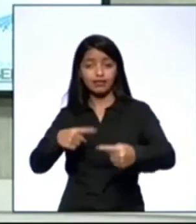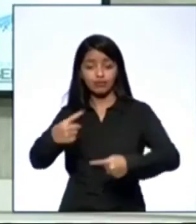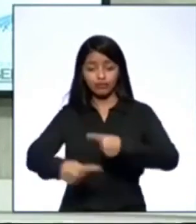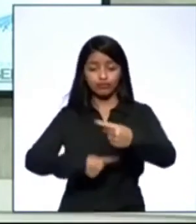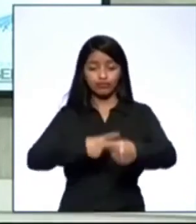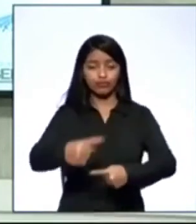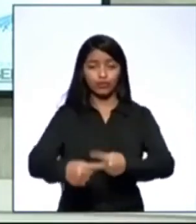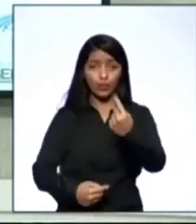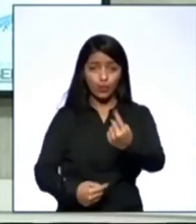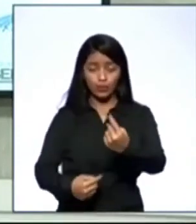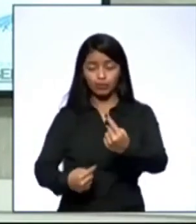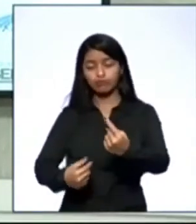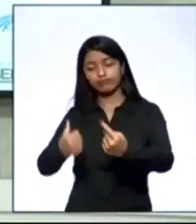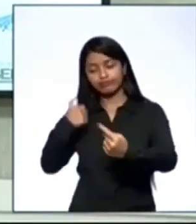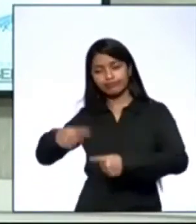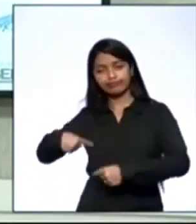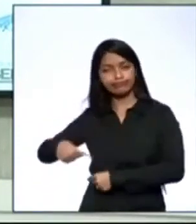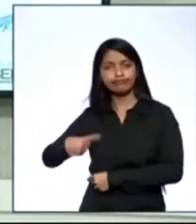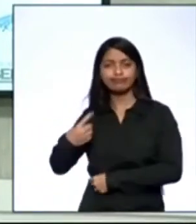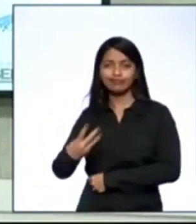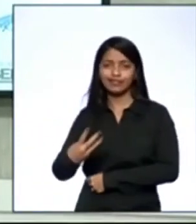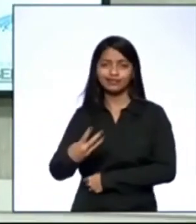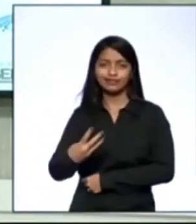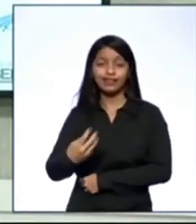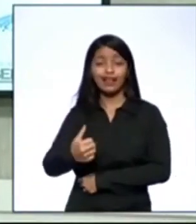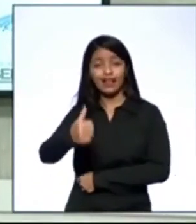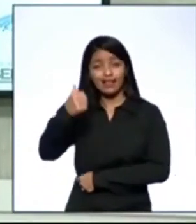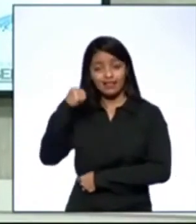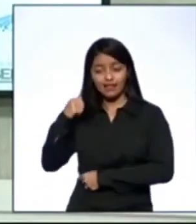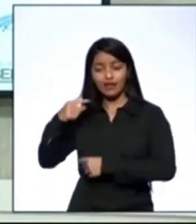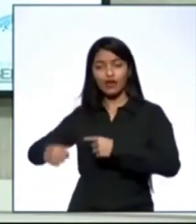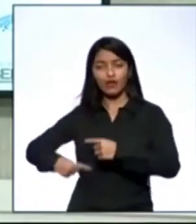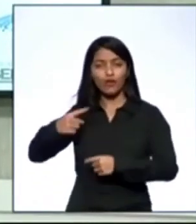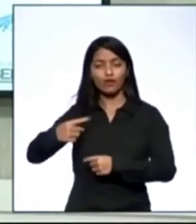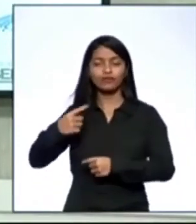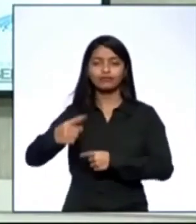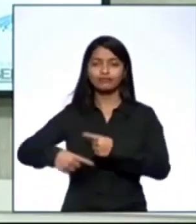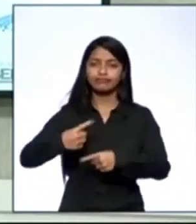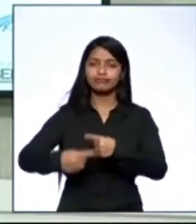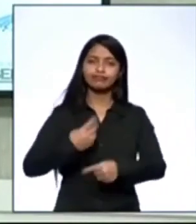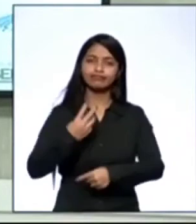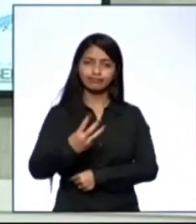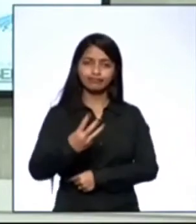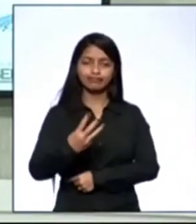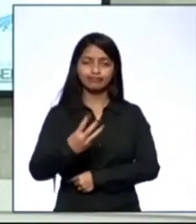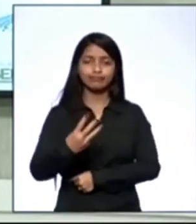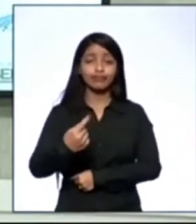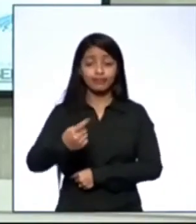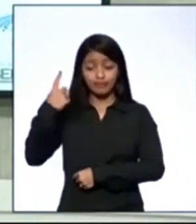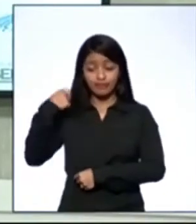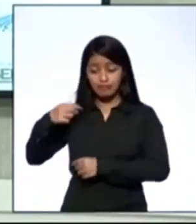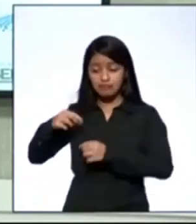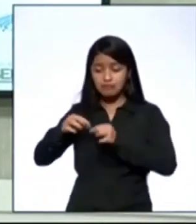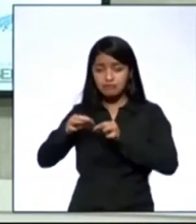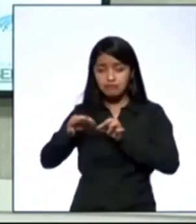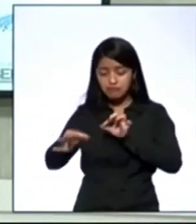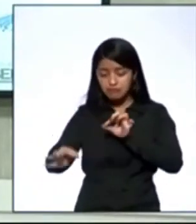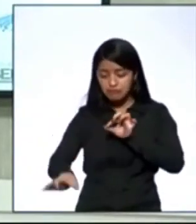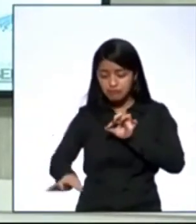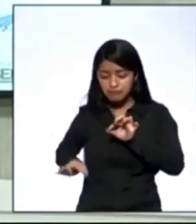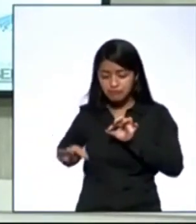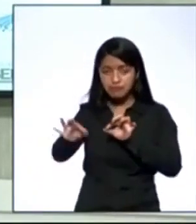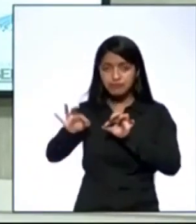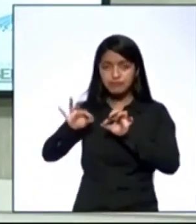catraca. 3 voltas vai dar a roda traseira. Cada volta que a roda traseira dá, ela translada a bicicleta